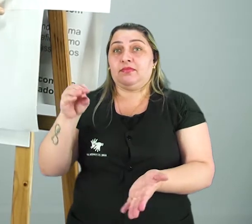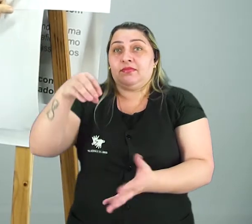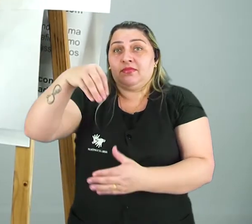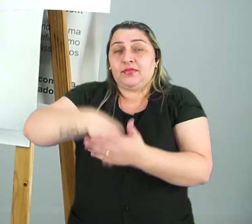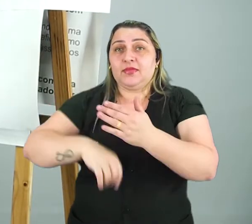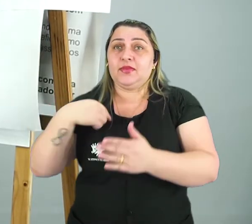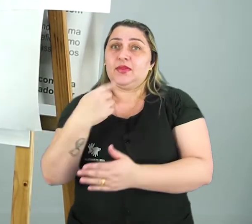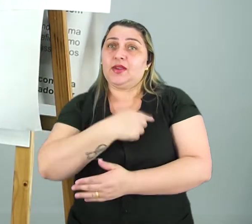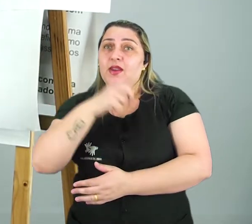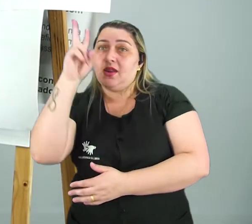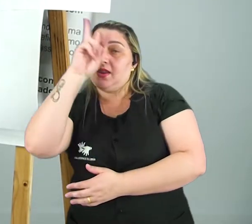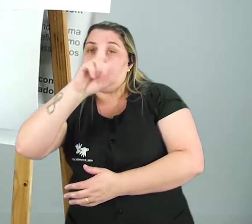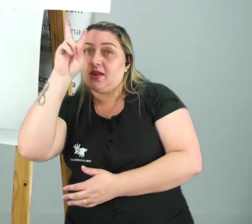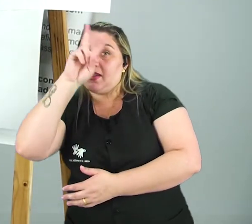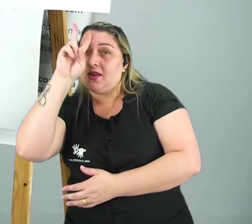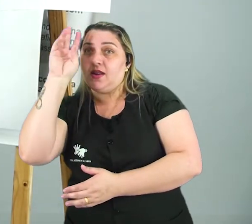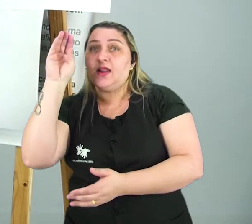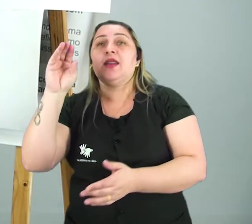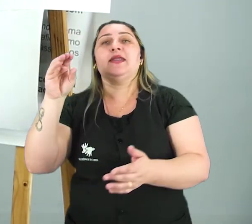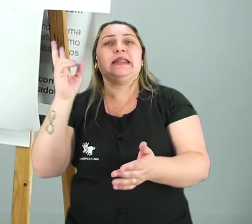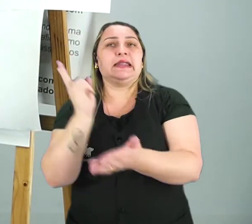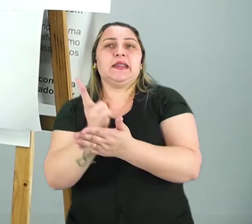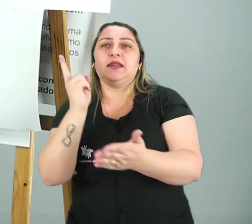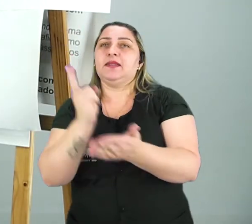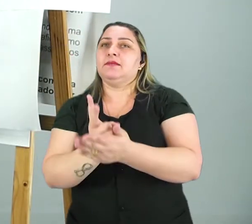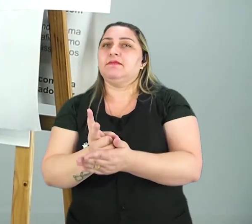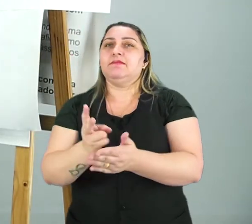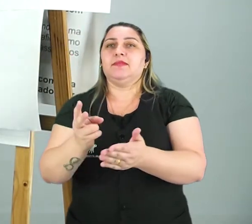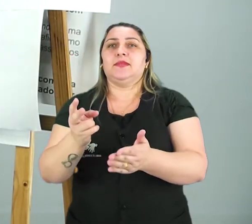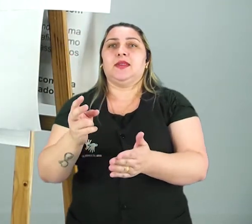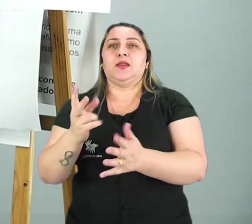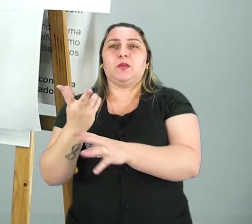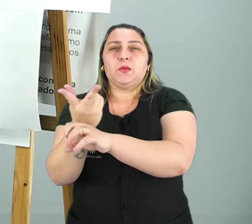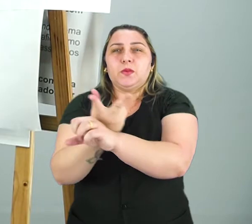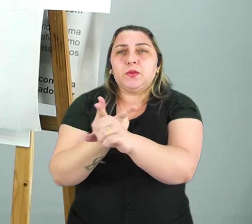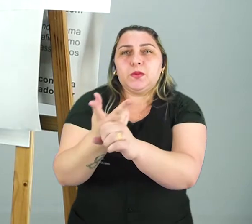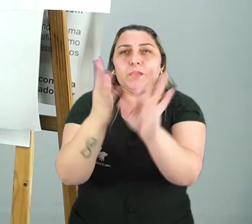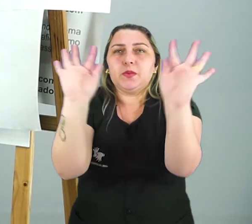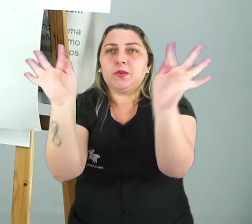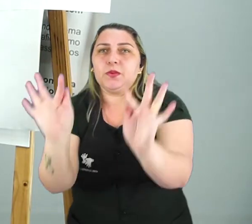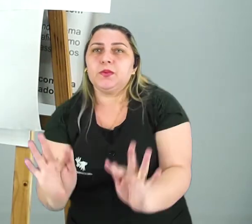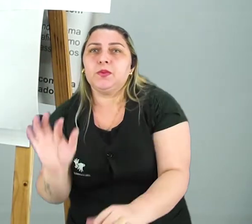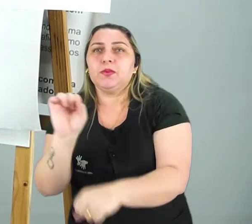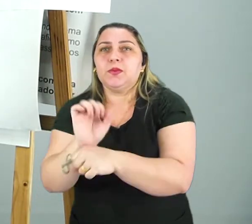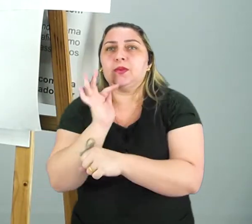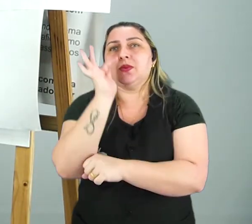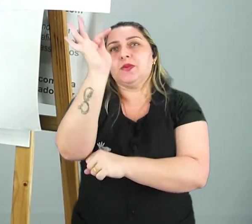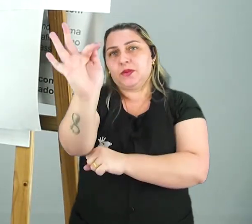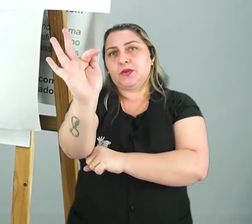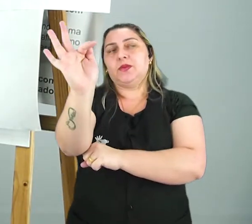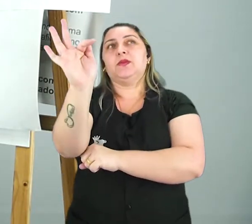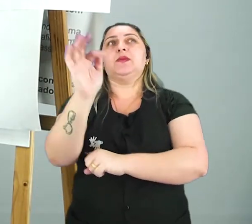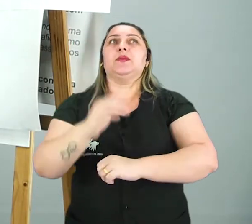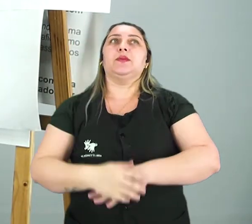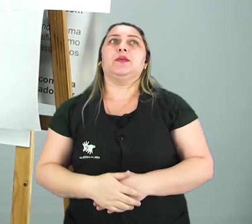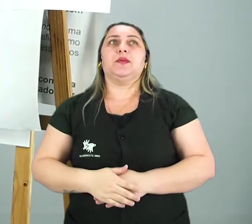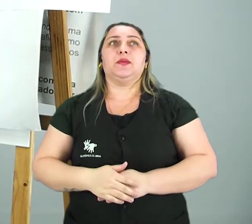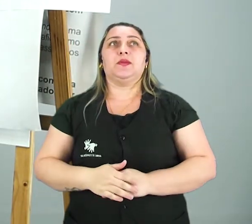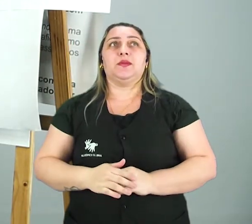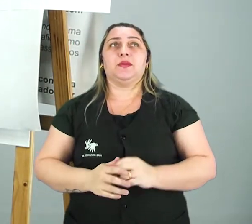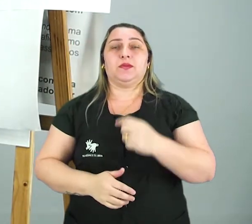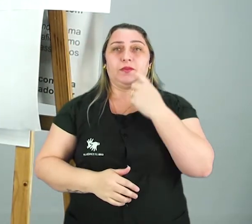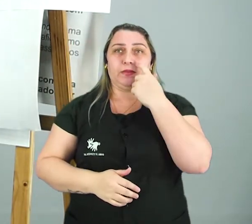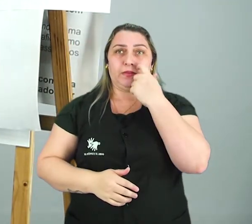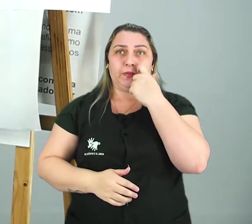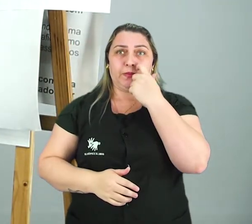nas nossas histórias, ou seja, está lá no meio das histórias. A nossa busca por felicidade, esperança, de acordo com Maurício de Souza. Então, a